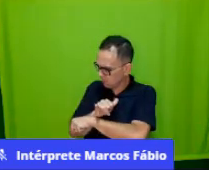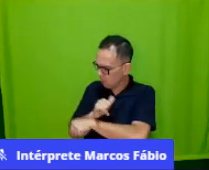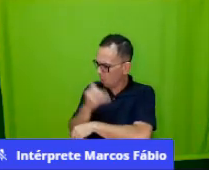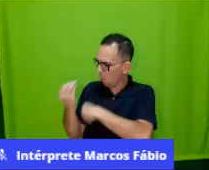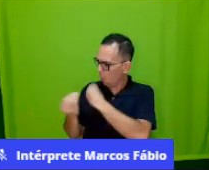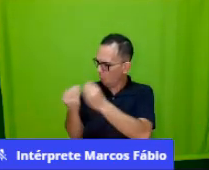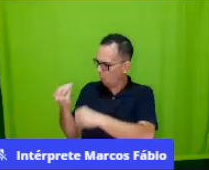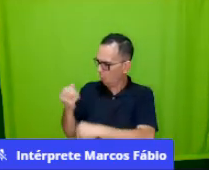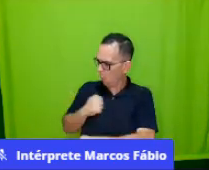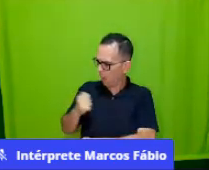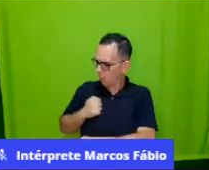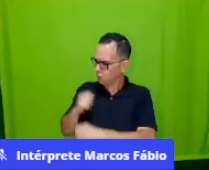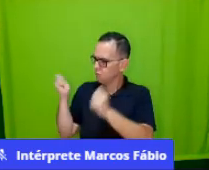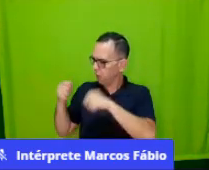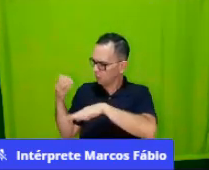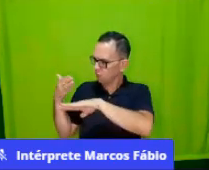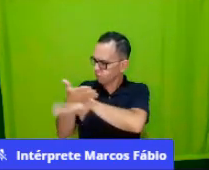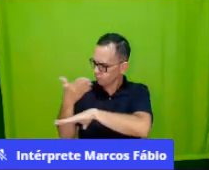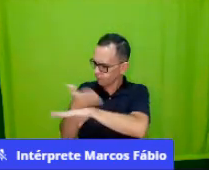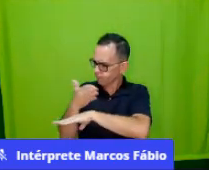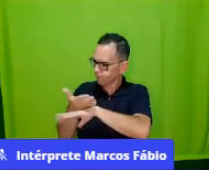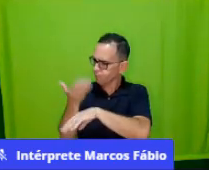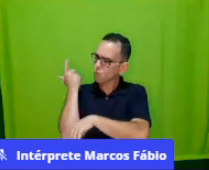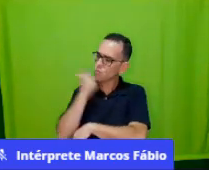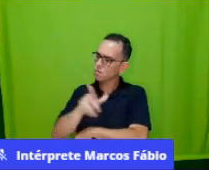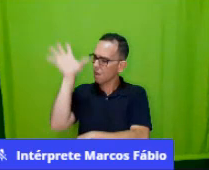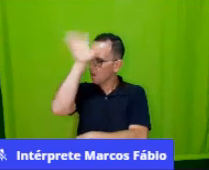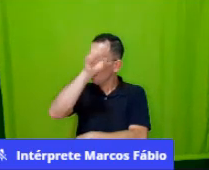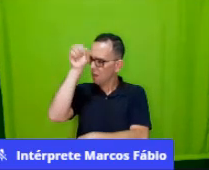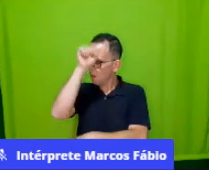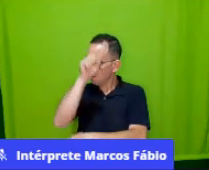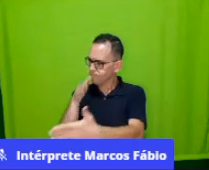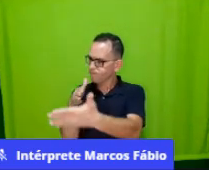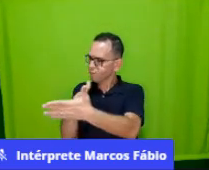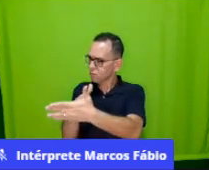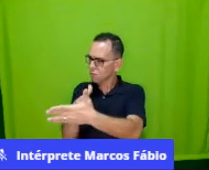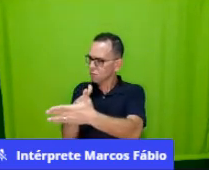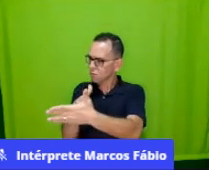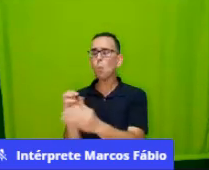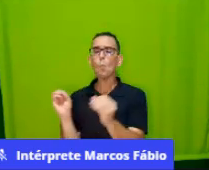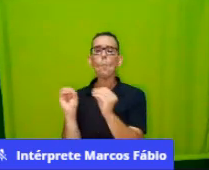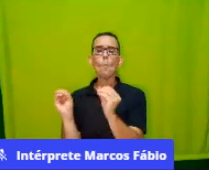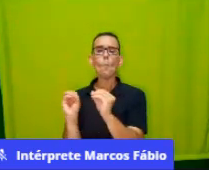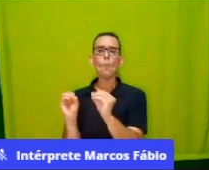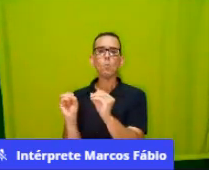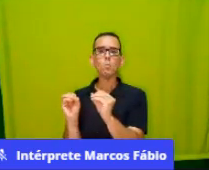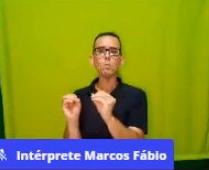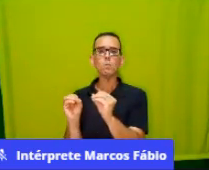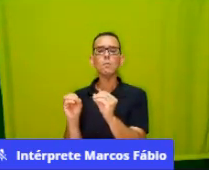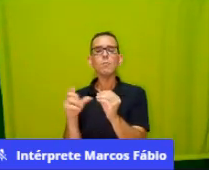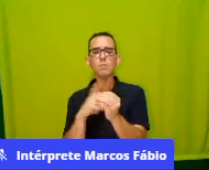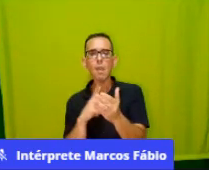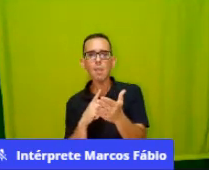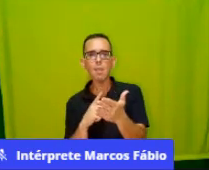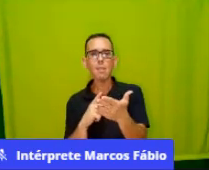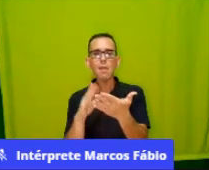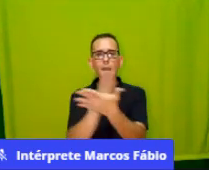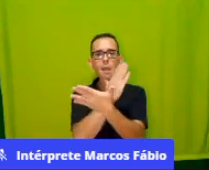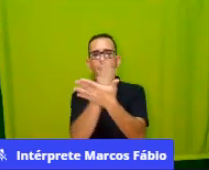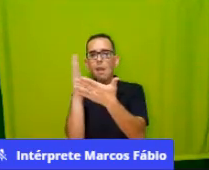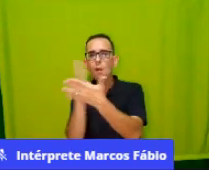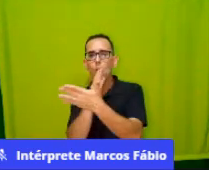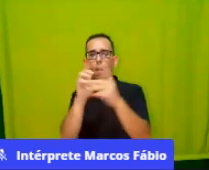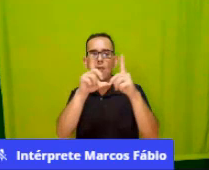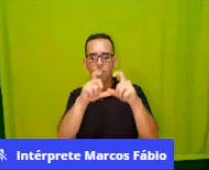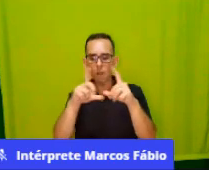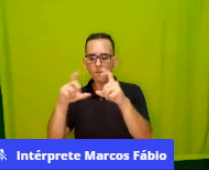do aluno no desafio da aprendizagem seria restrito ou inexistente. Então, a gente trouxe algumas fotos